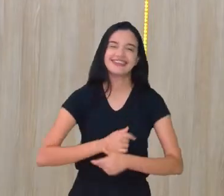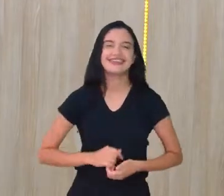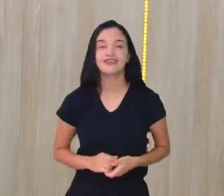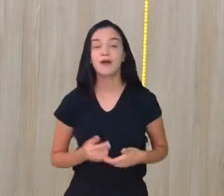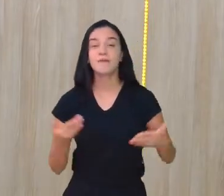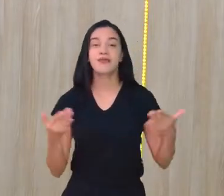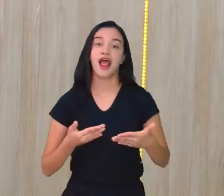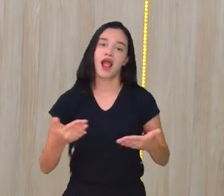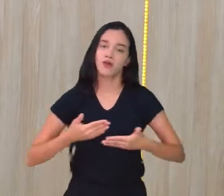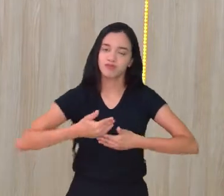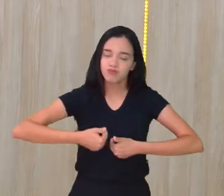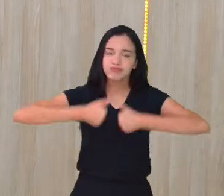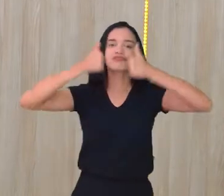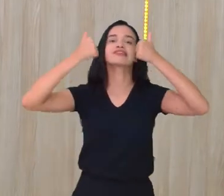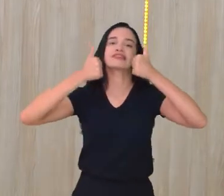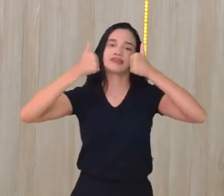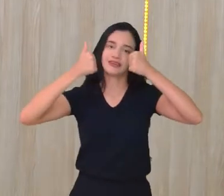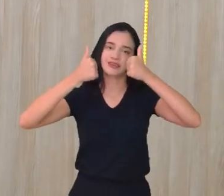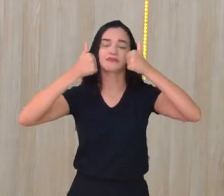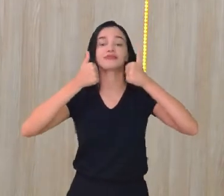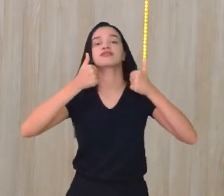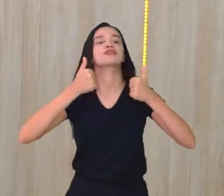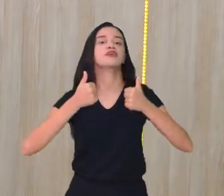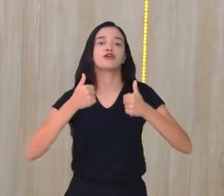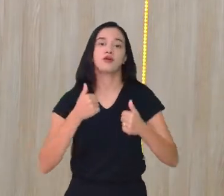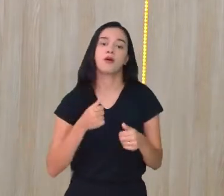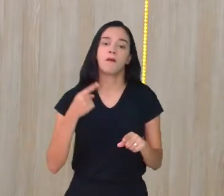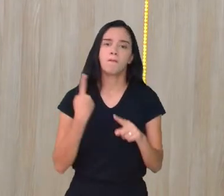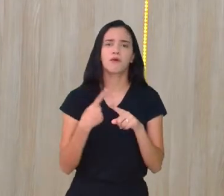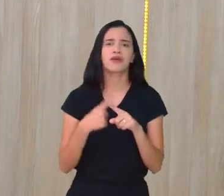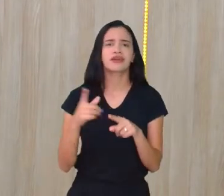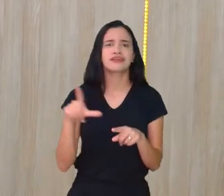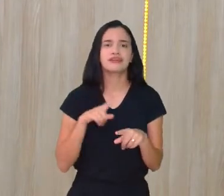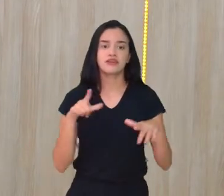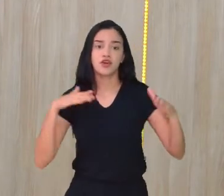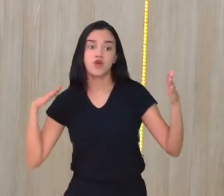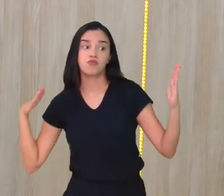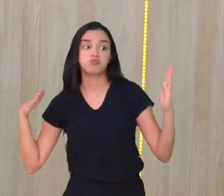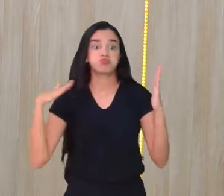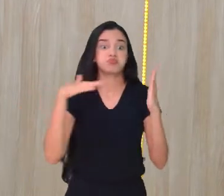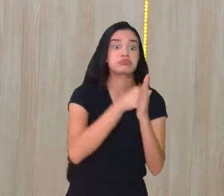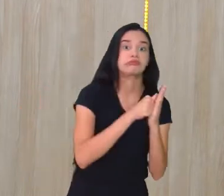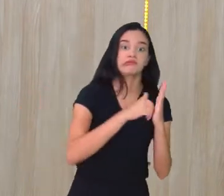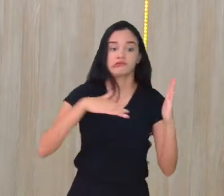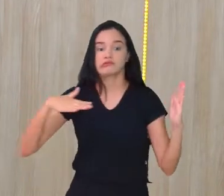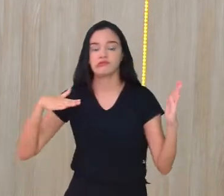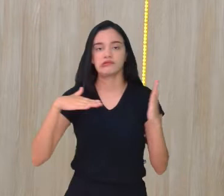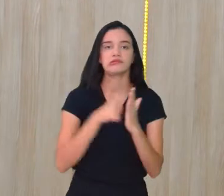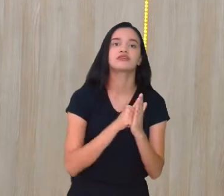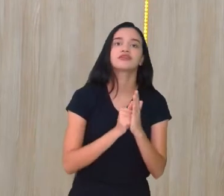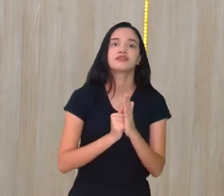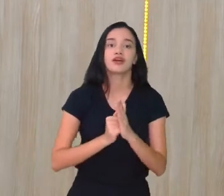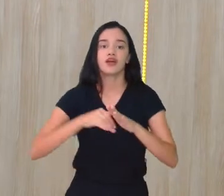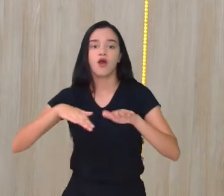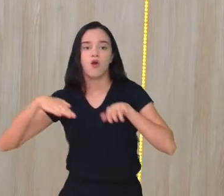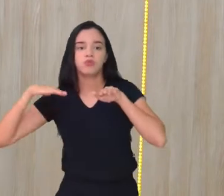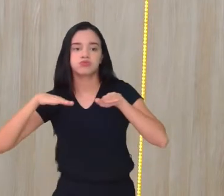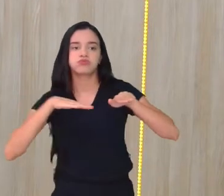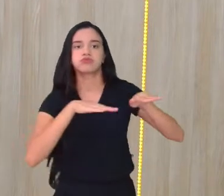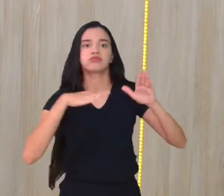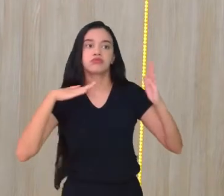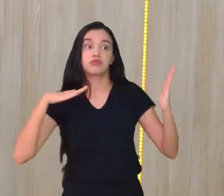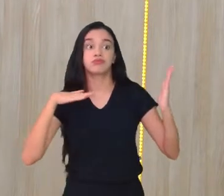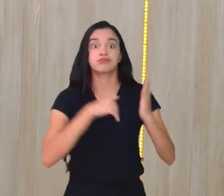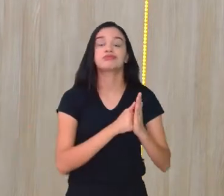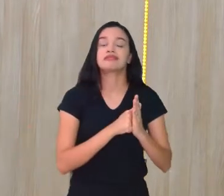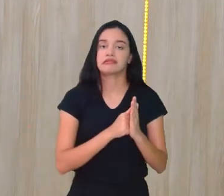Agora melhorou bastante ali, viu, Luciano? Melhorou. Porque tinham muitos acidentes com os veículos que transitavam ali, né? Porque